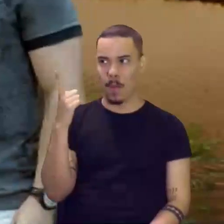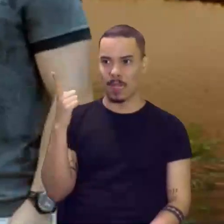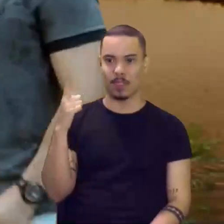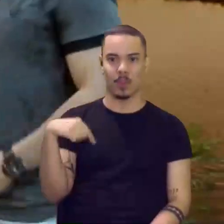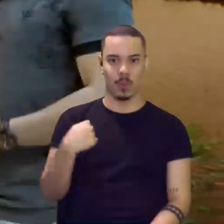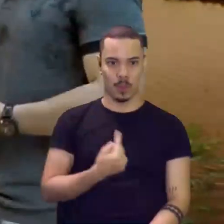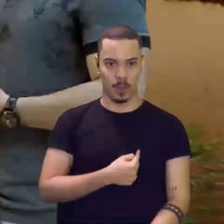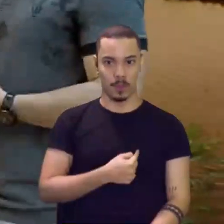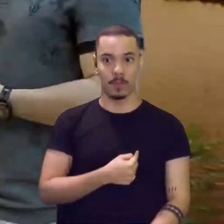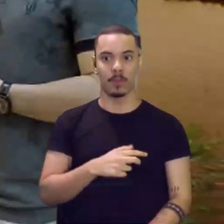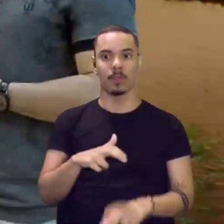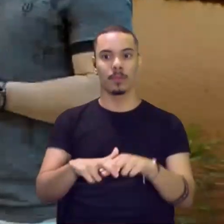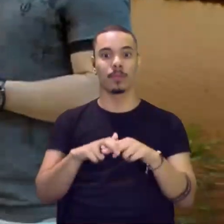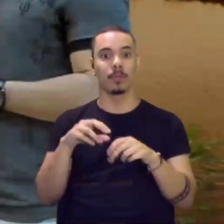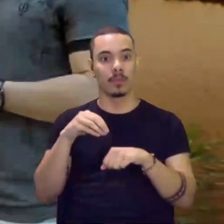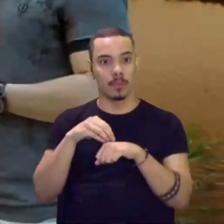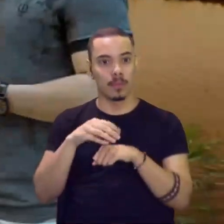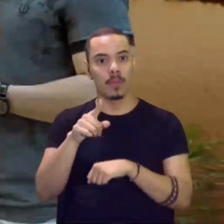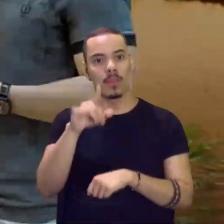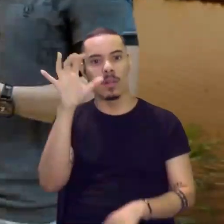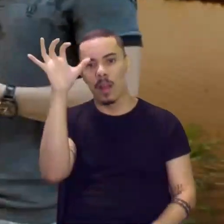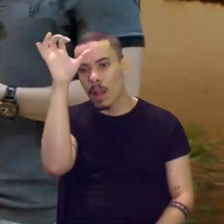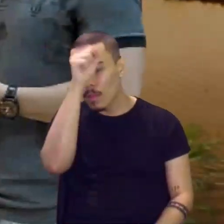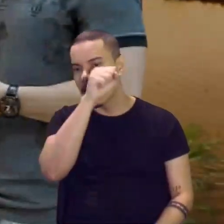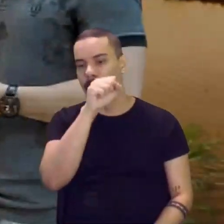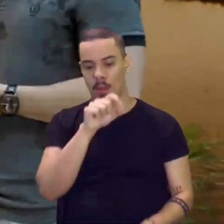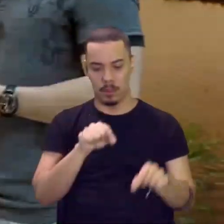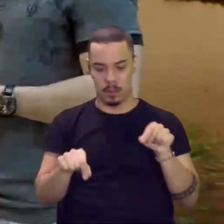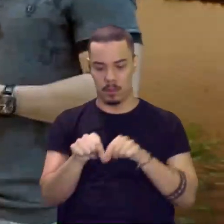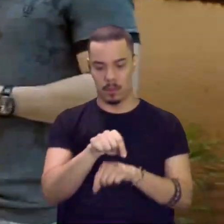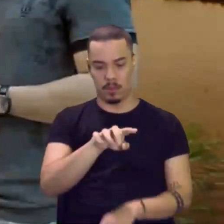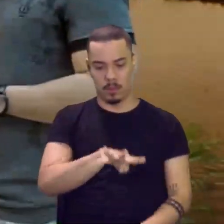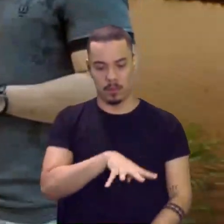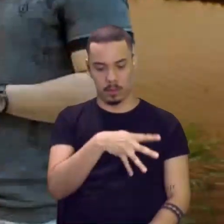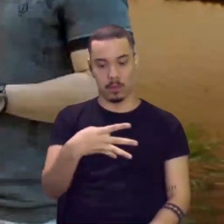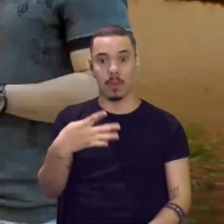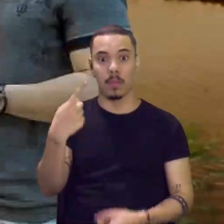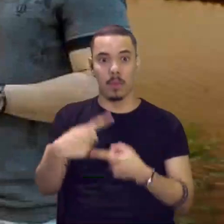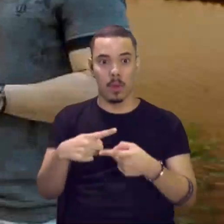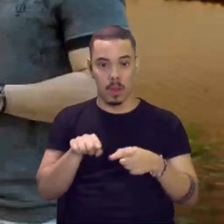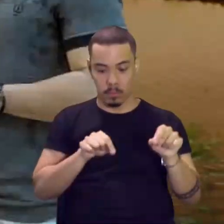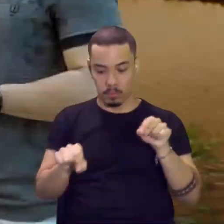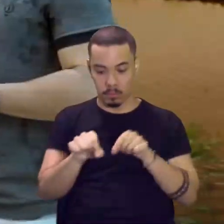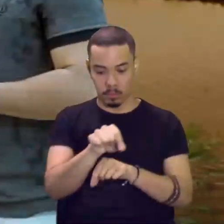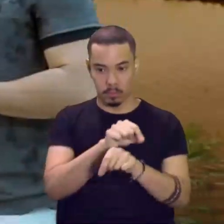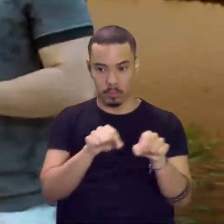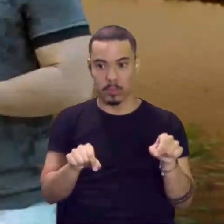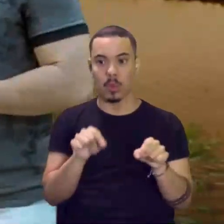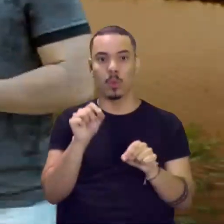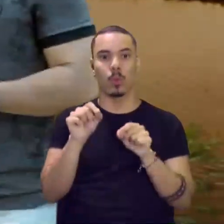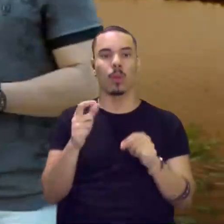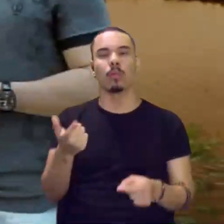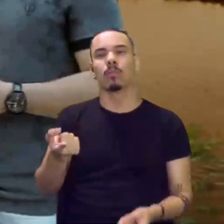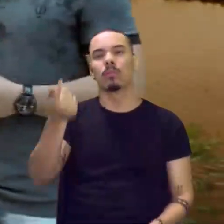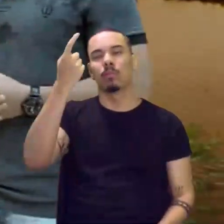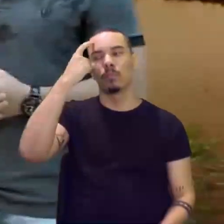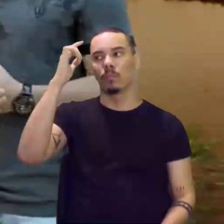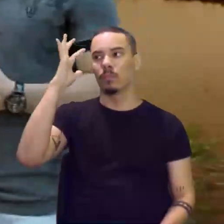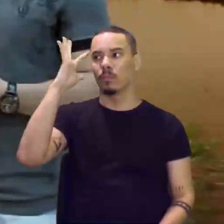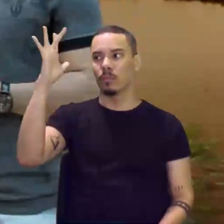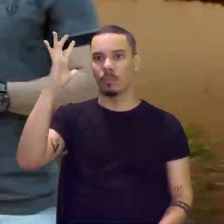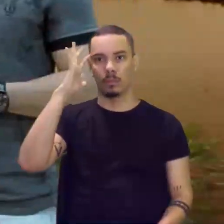eu recomendo fortemente você aprender xadrez, porque ele é um jogo que ele coloca o seu pensamento de uma